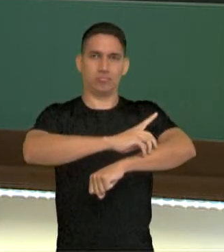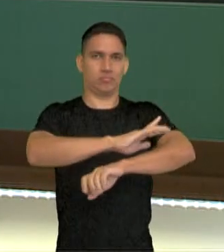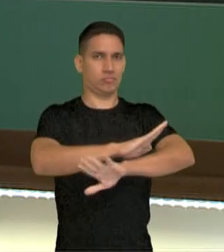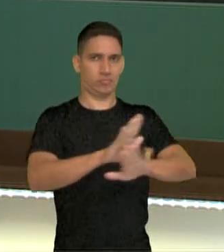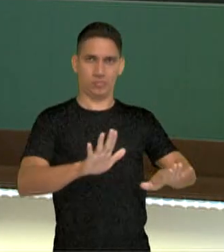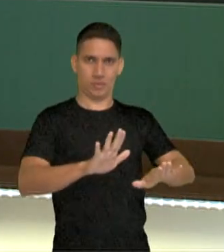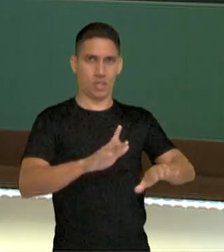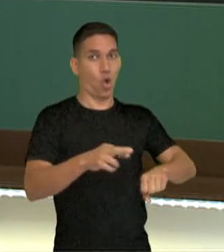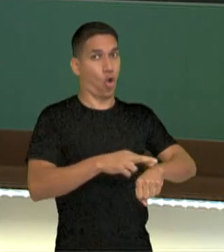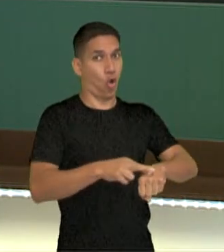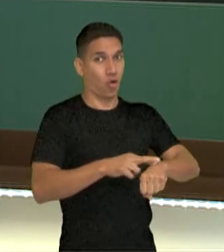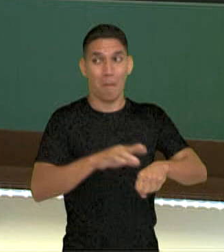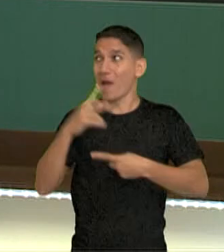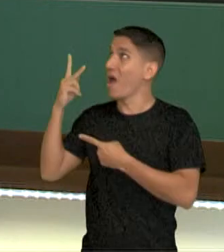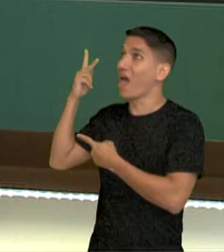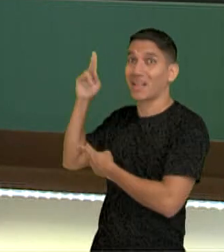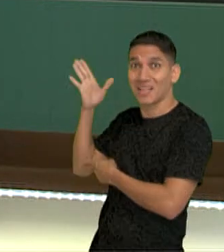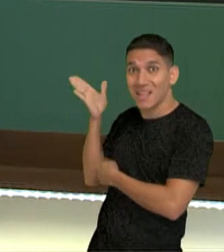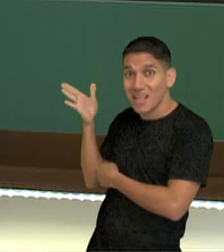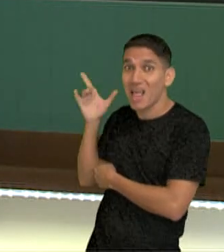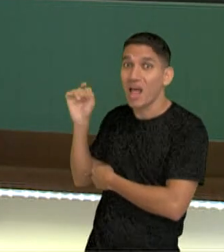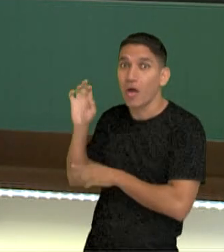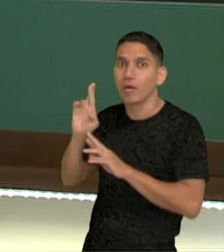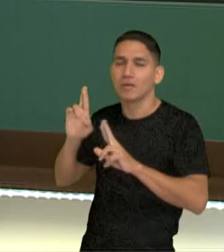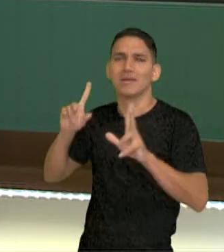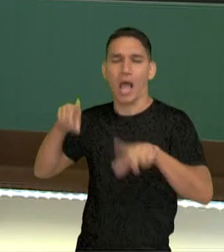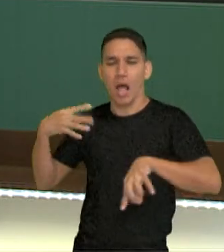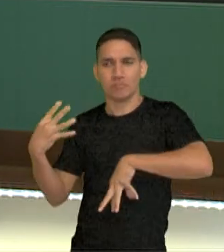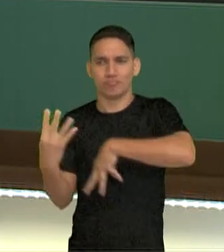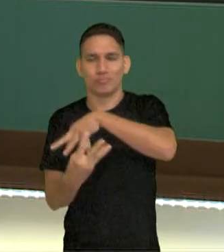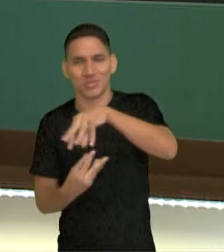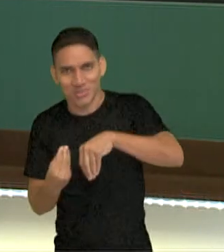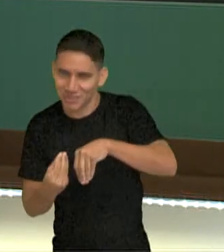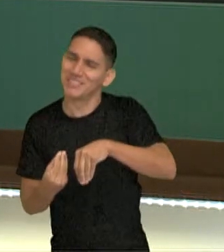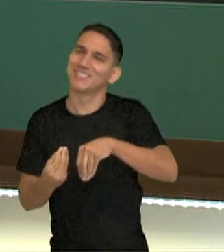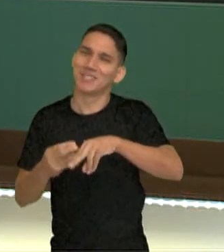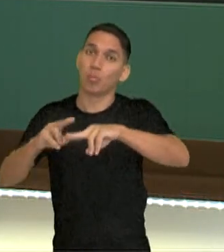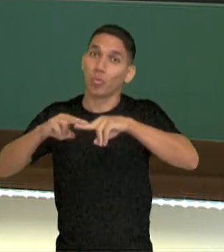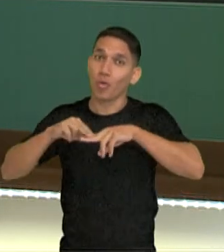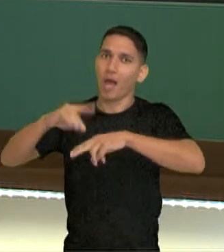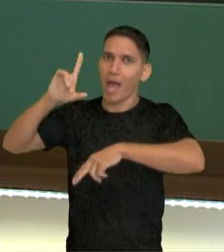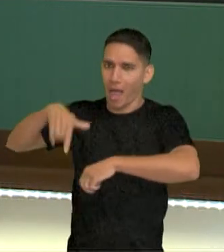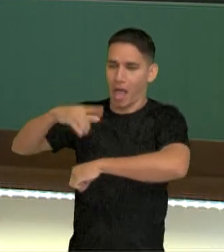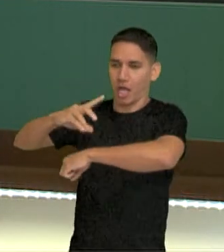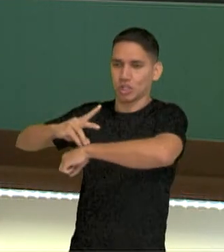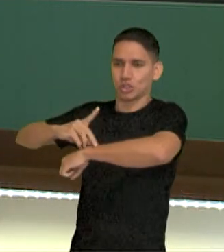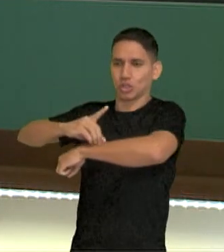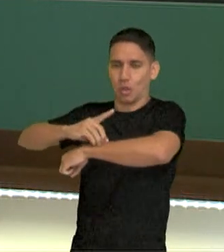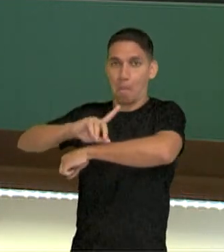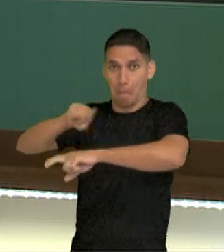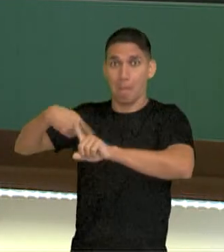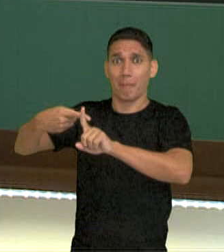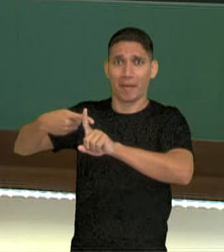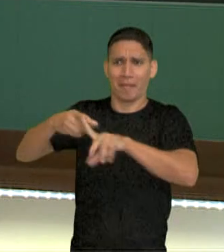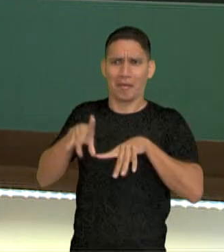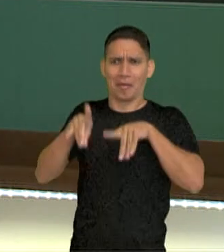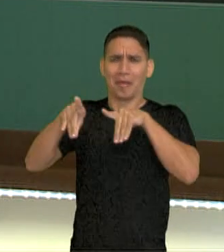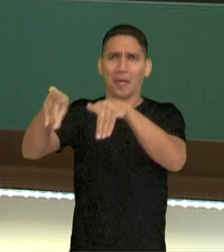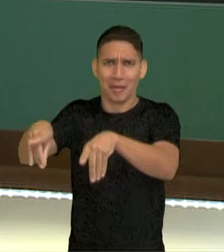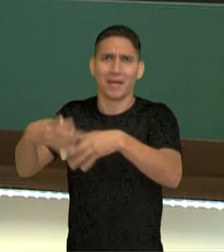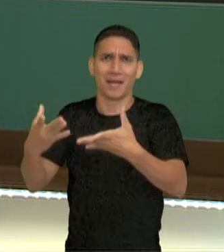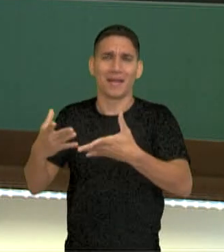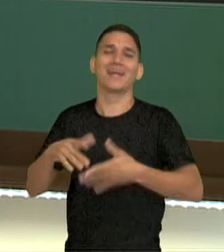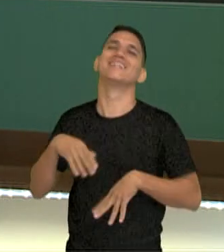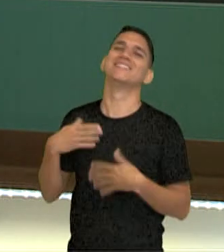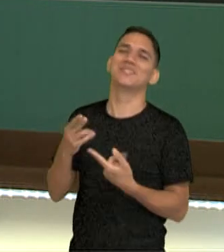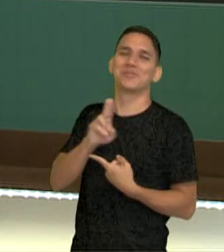roxo. Já do Bambam é um pet já misturado. Então ele é um dinossauro com um canguru. E o nomezinho